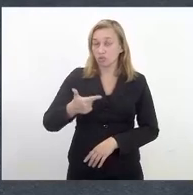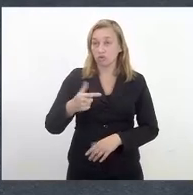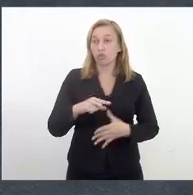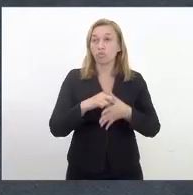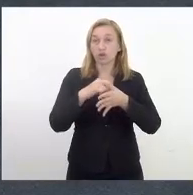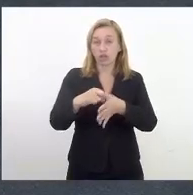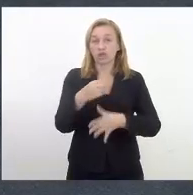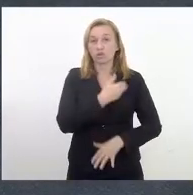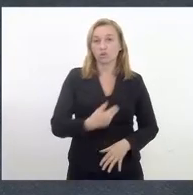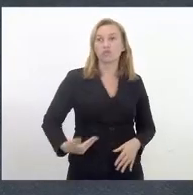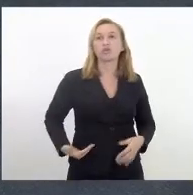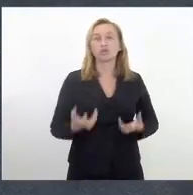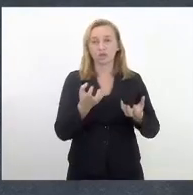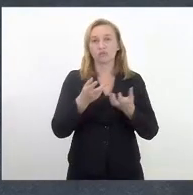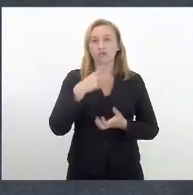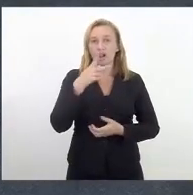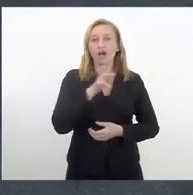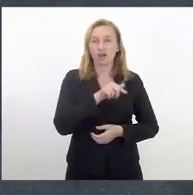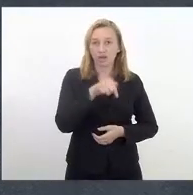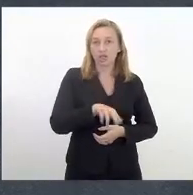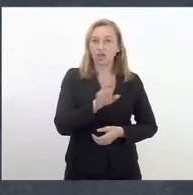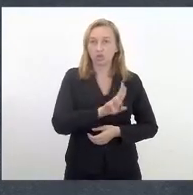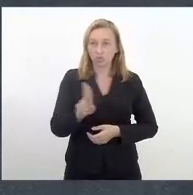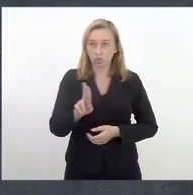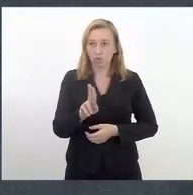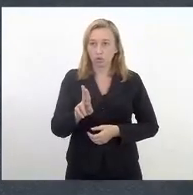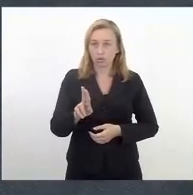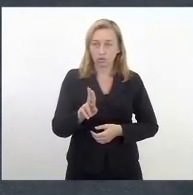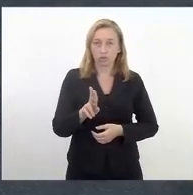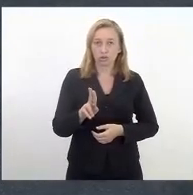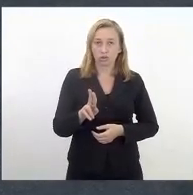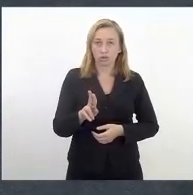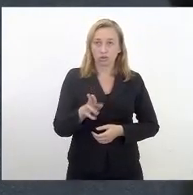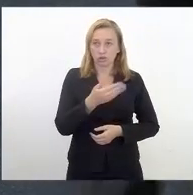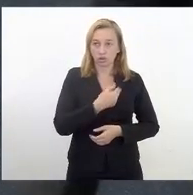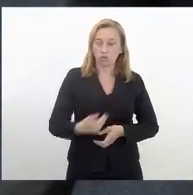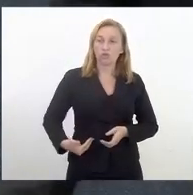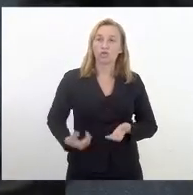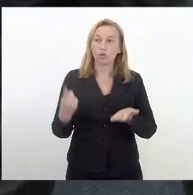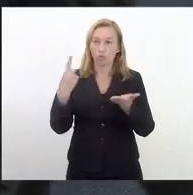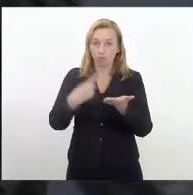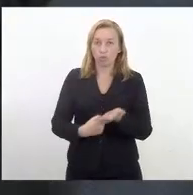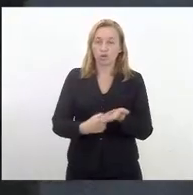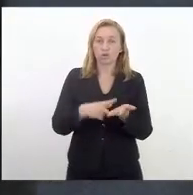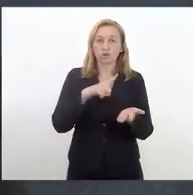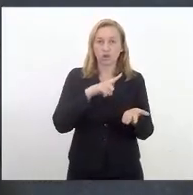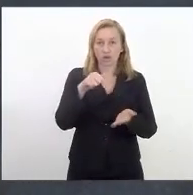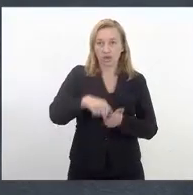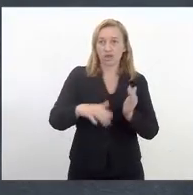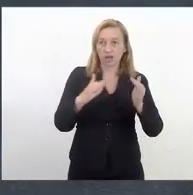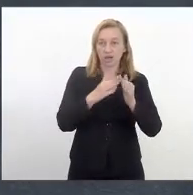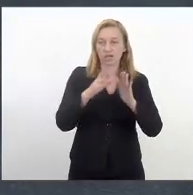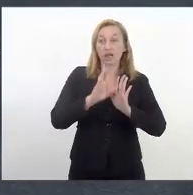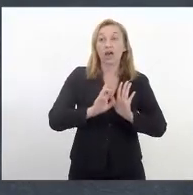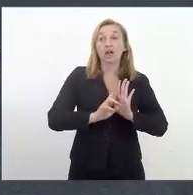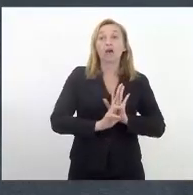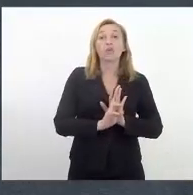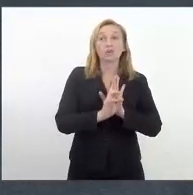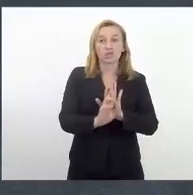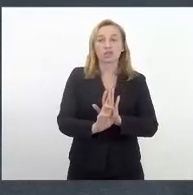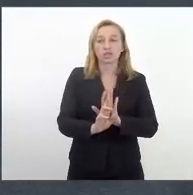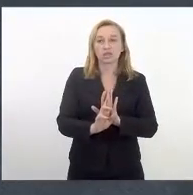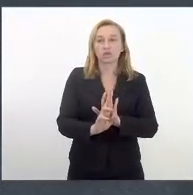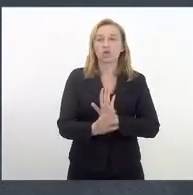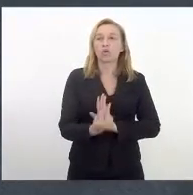governo eu quero dizer aqui em nome deste governo aqui apenas tem o compromisso de aqui na casa representar